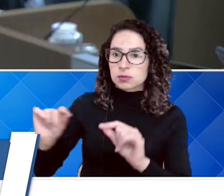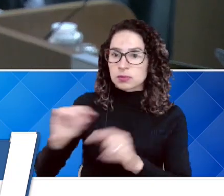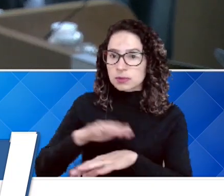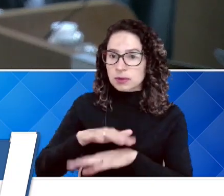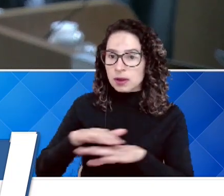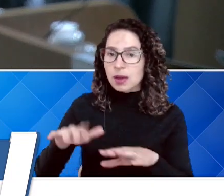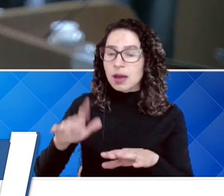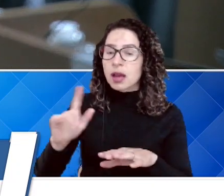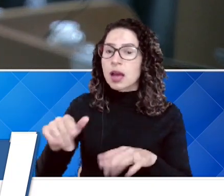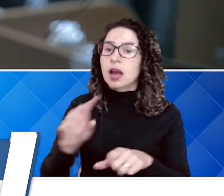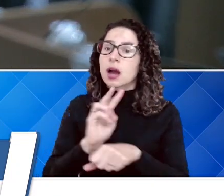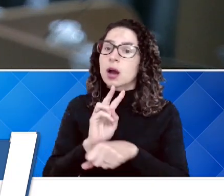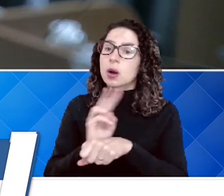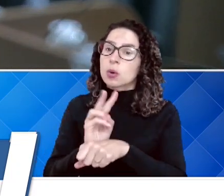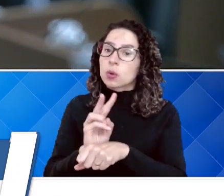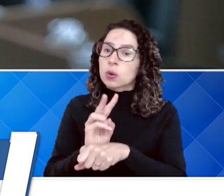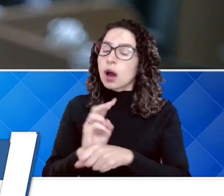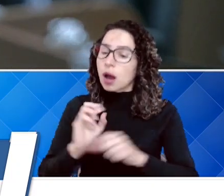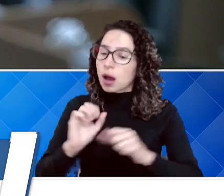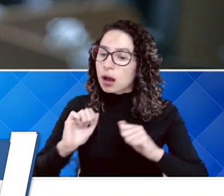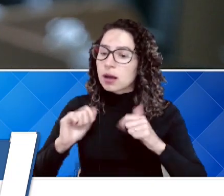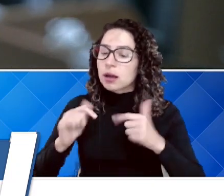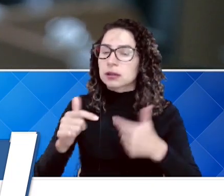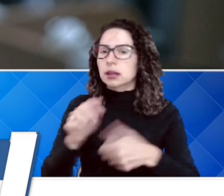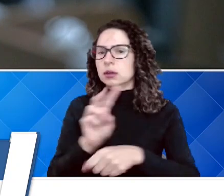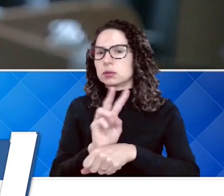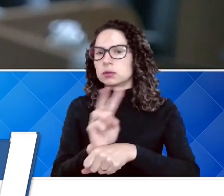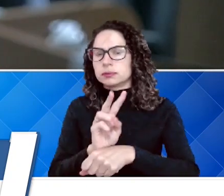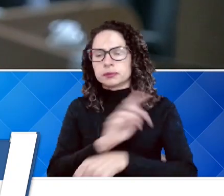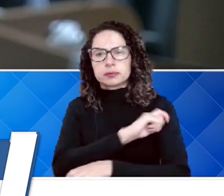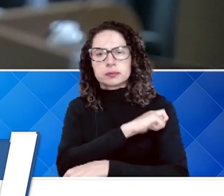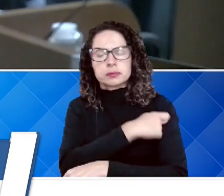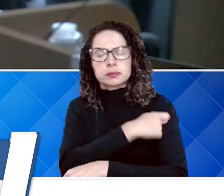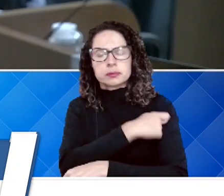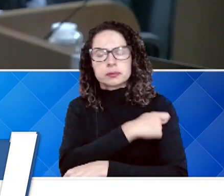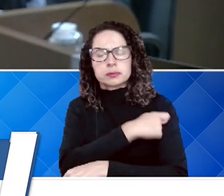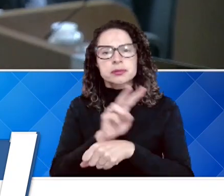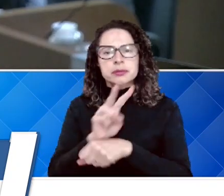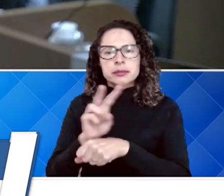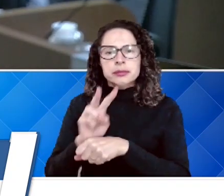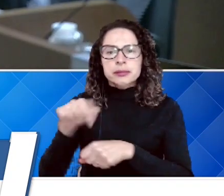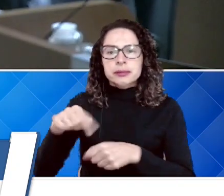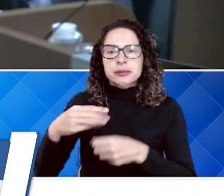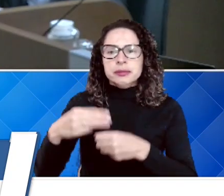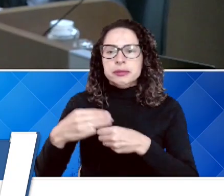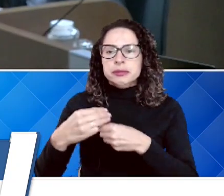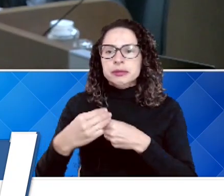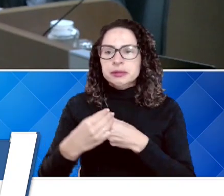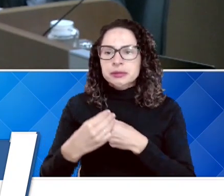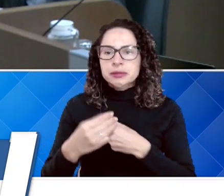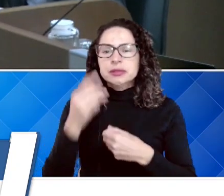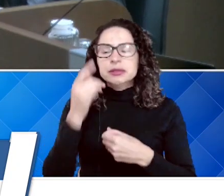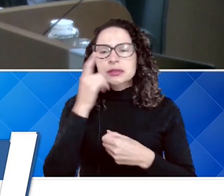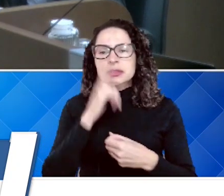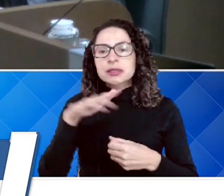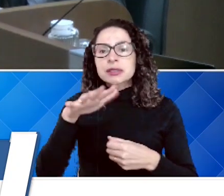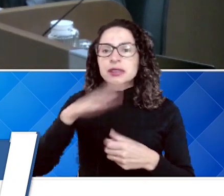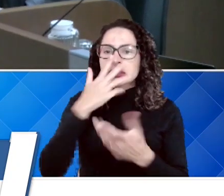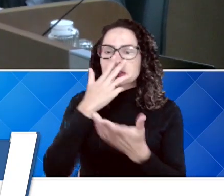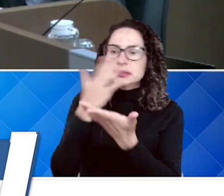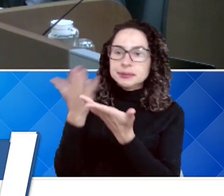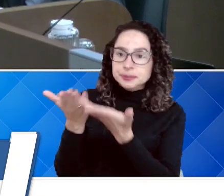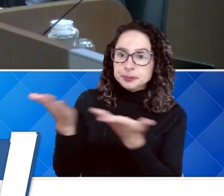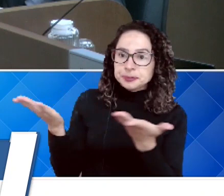uma atuação efetiva da fiscalização do município para que áreas como essa,